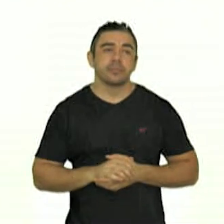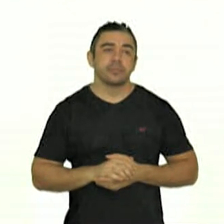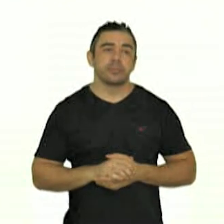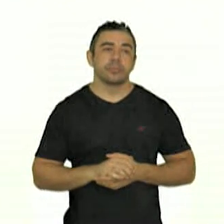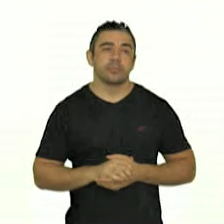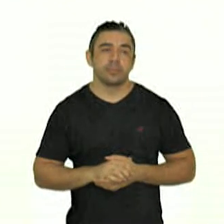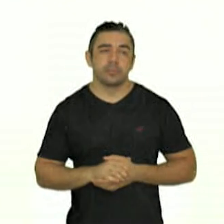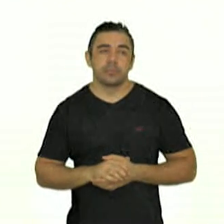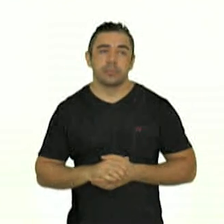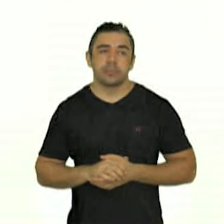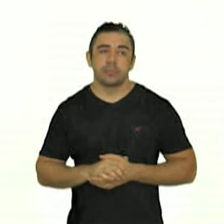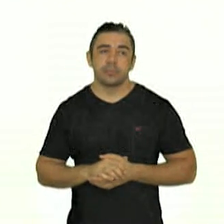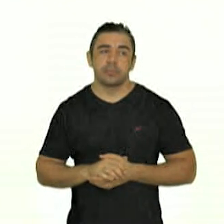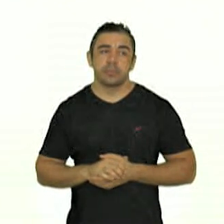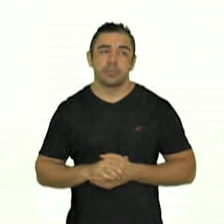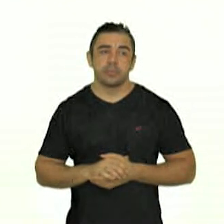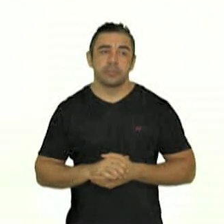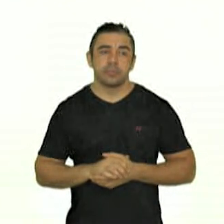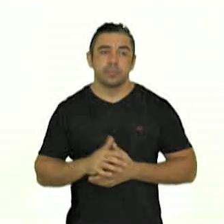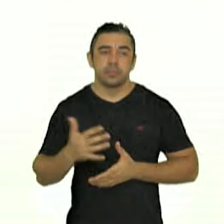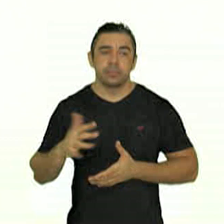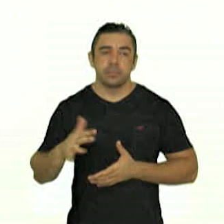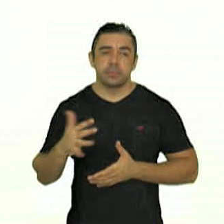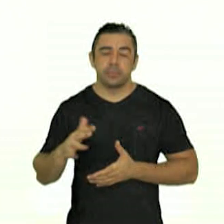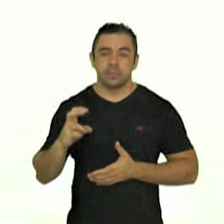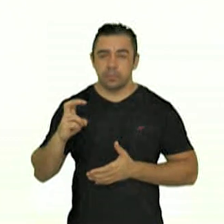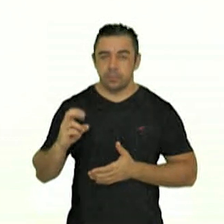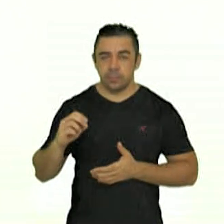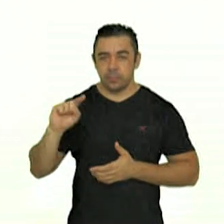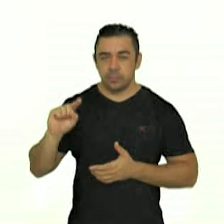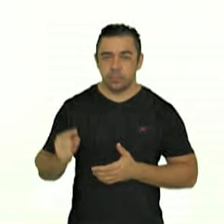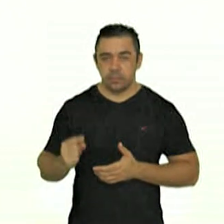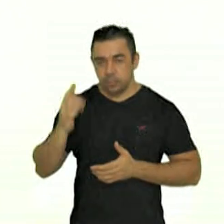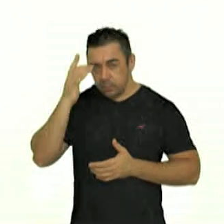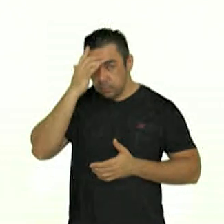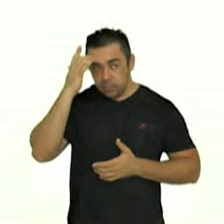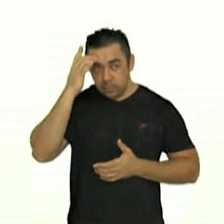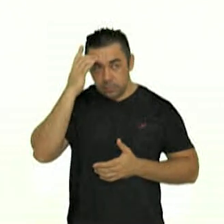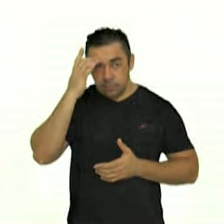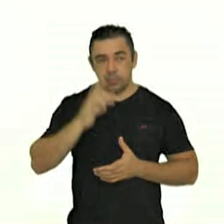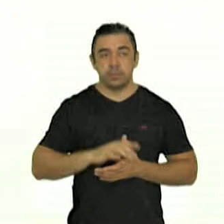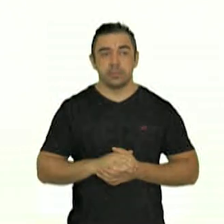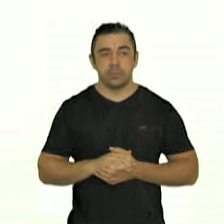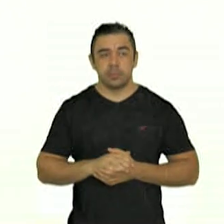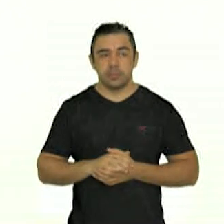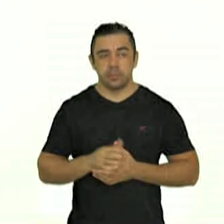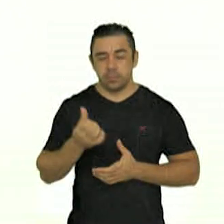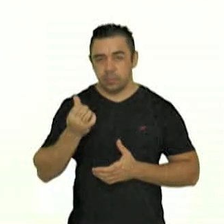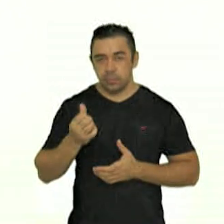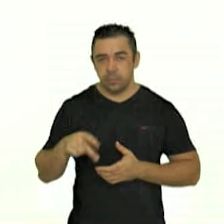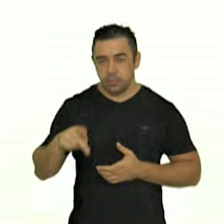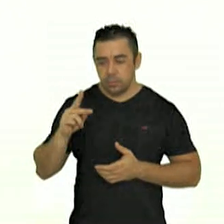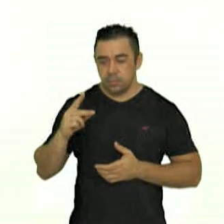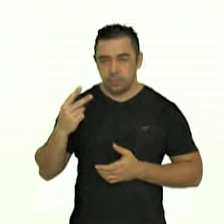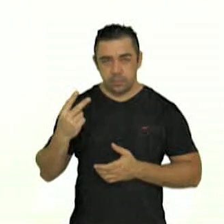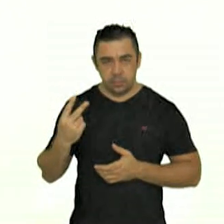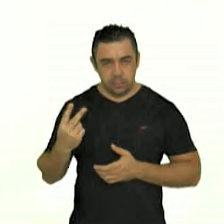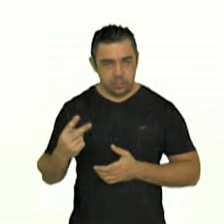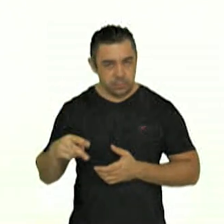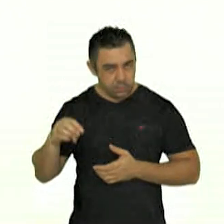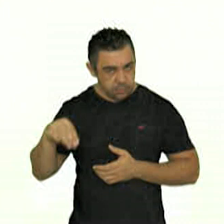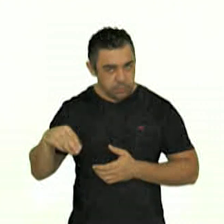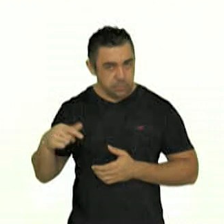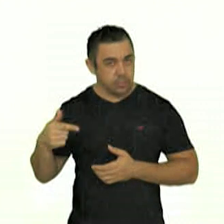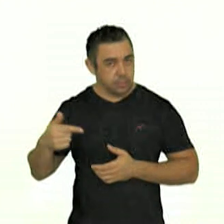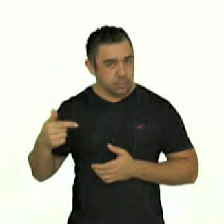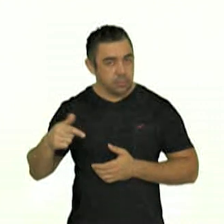Ela vai abrigar aí aproximadamente 50 mil pessoas, tem 6 quilômetros quadrados, não é muito grande,